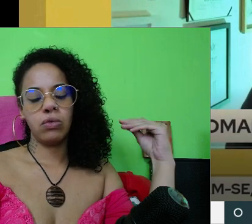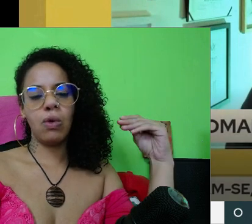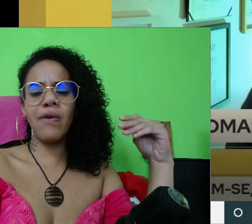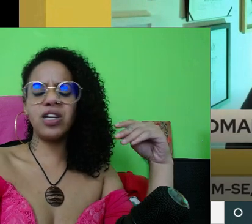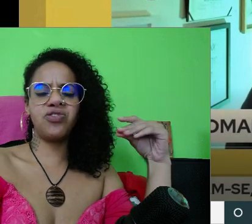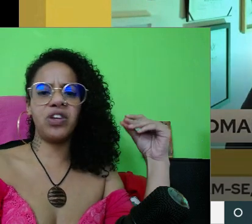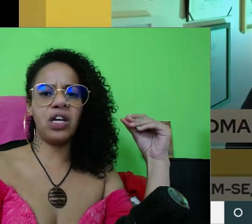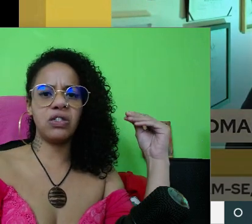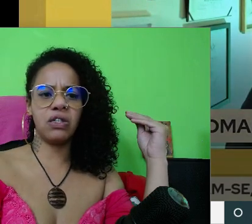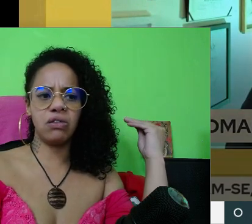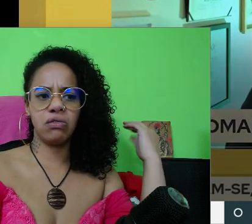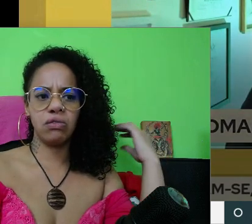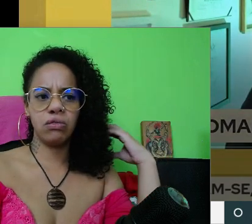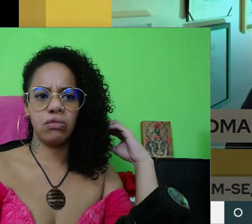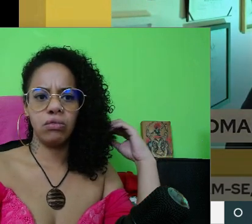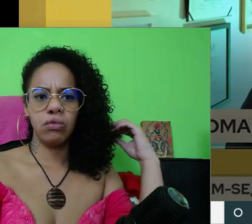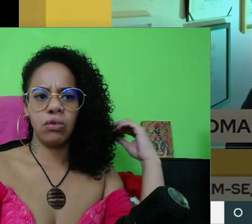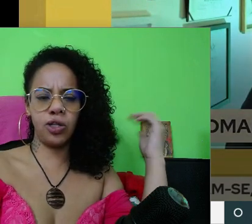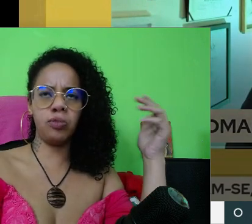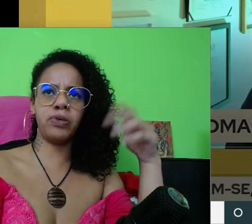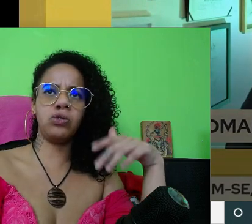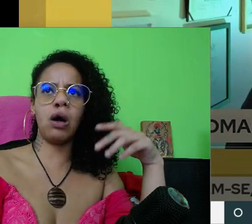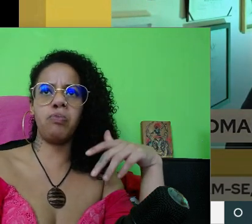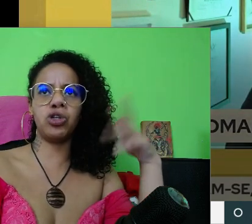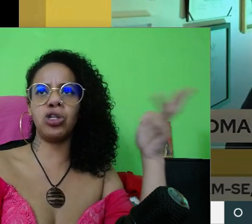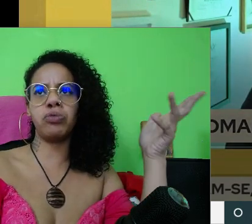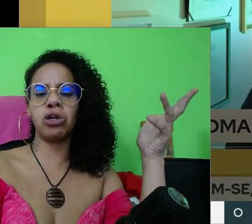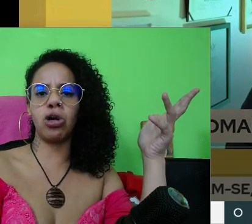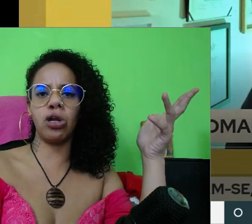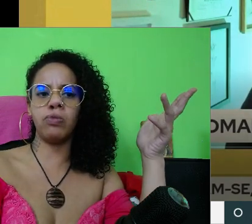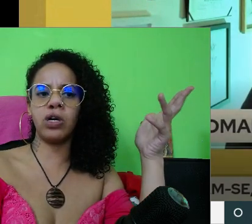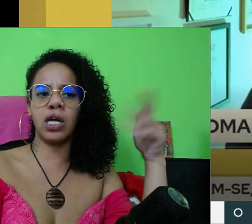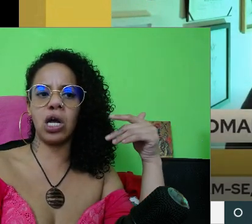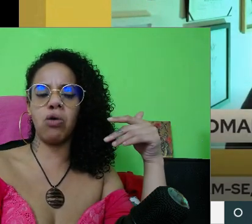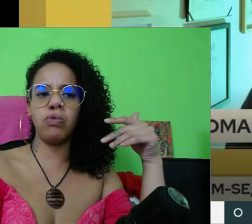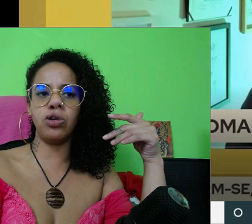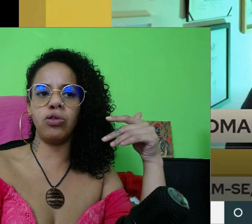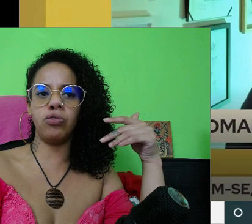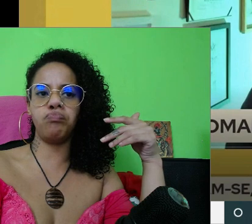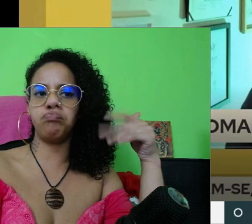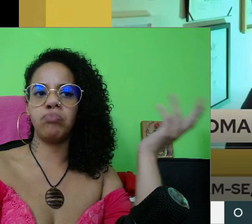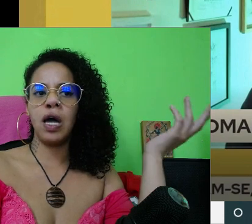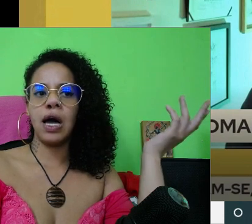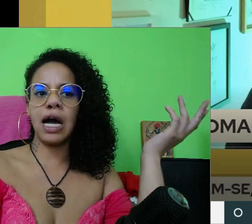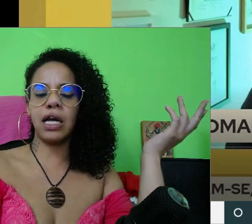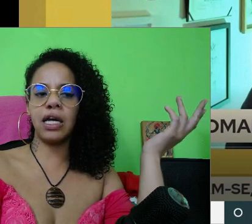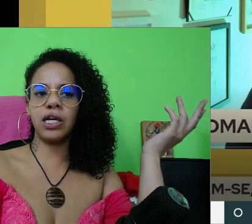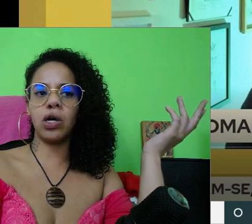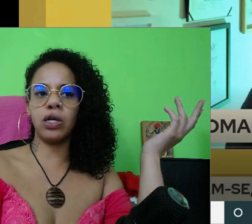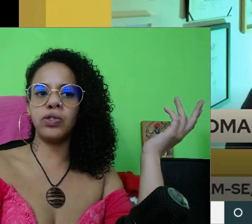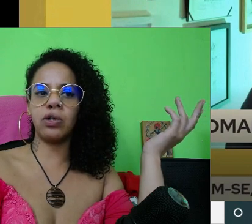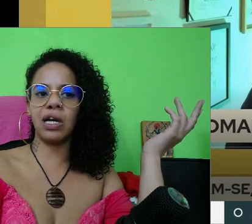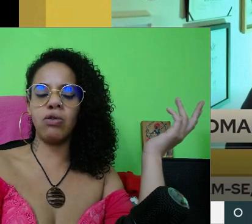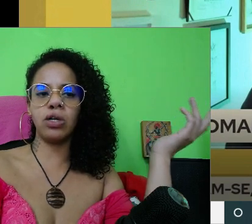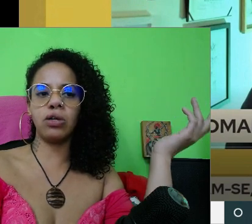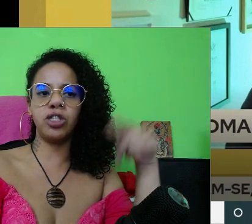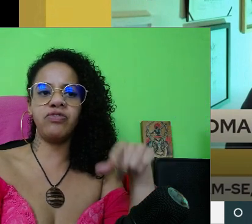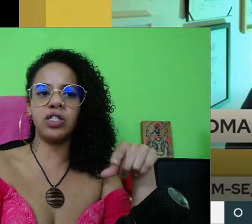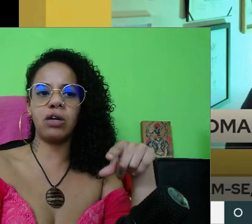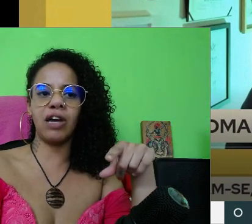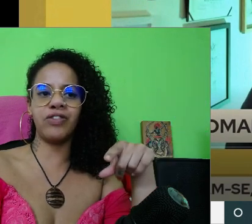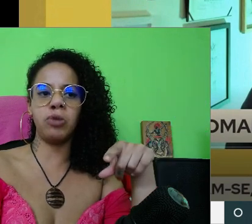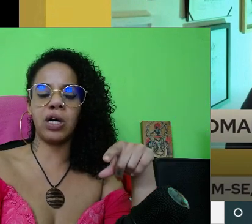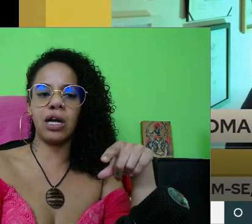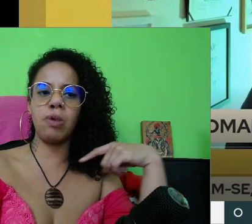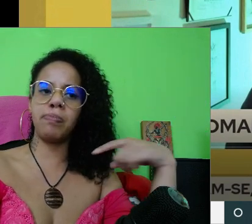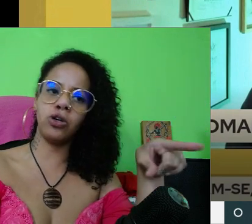qual é a diferença entre um pessoal por exemplo que cola no meu canal e a galera que cola no seu canal que